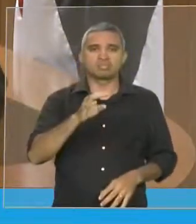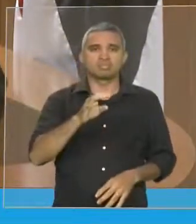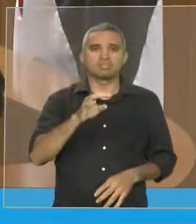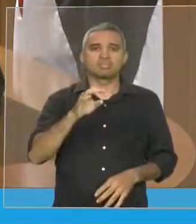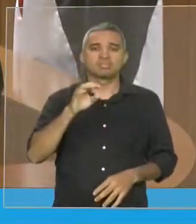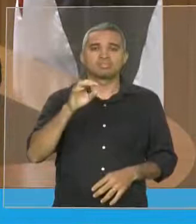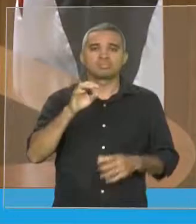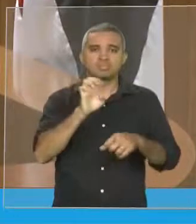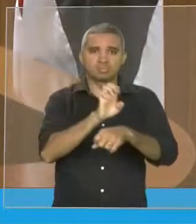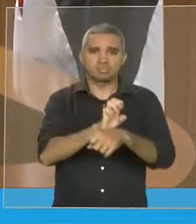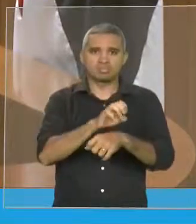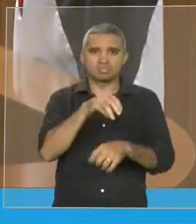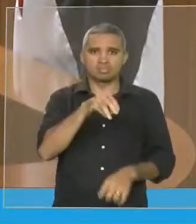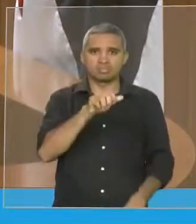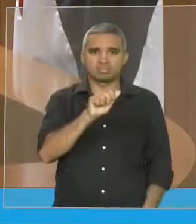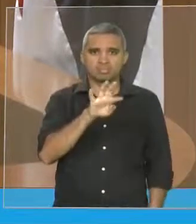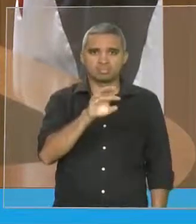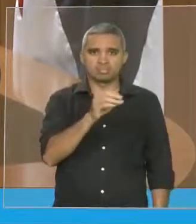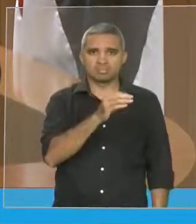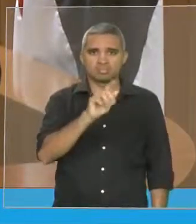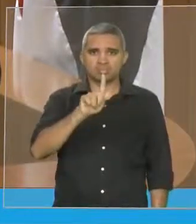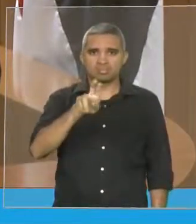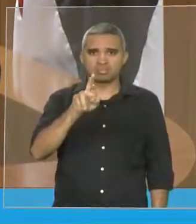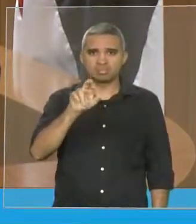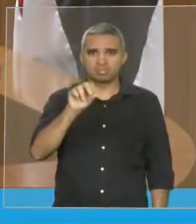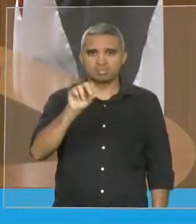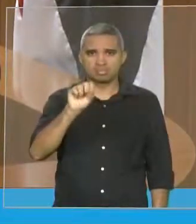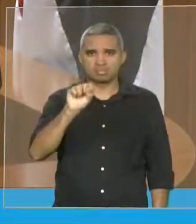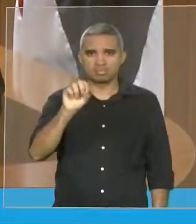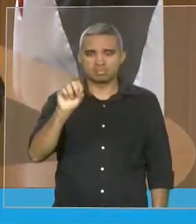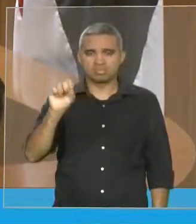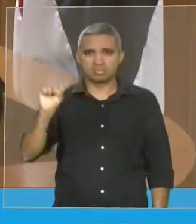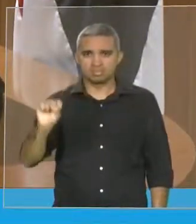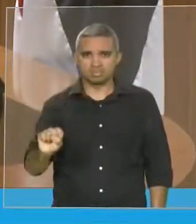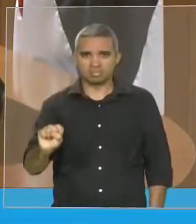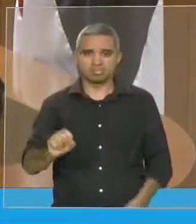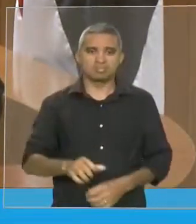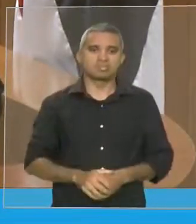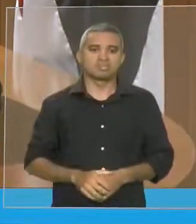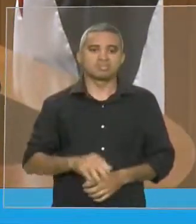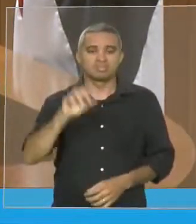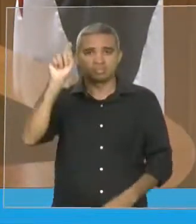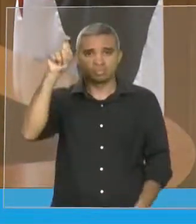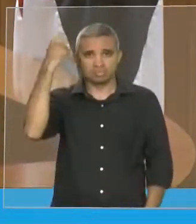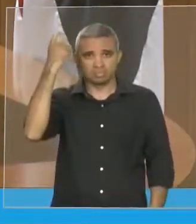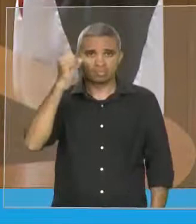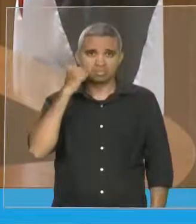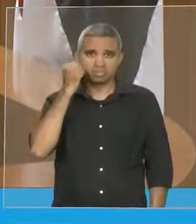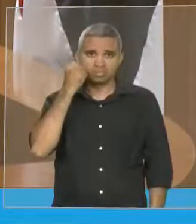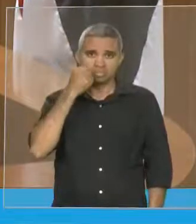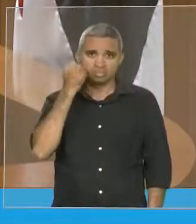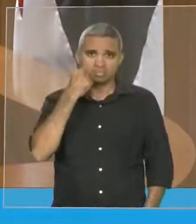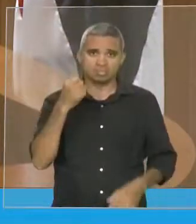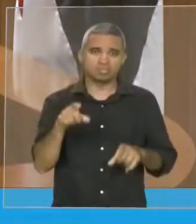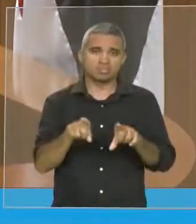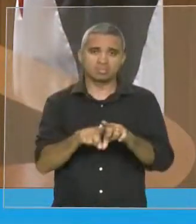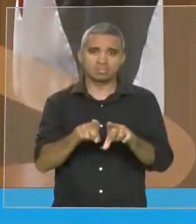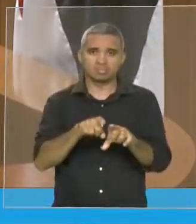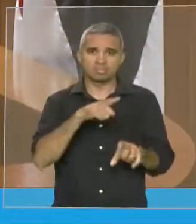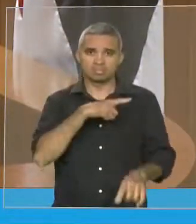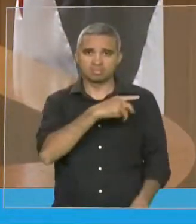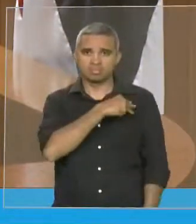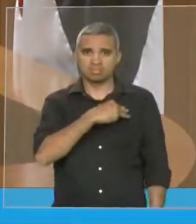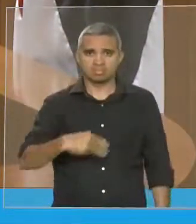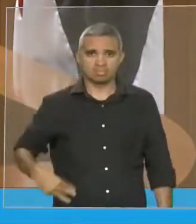Marisa Serrano, que é ex-senadora, o ministro do TCU, que eu não sei o nome